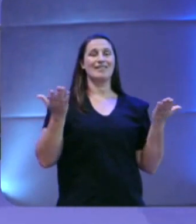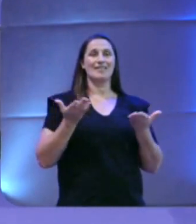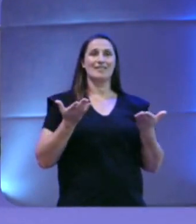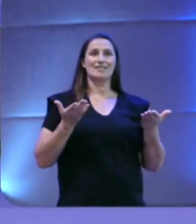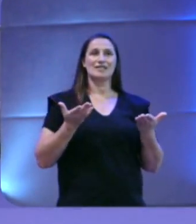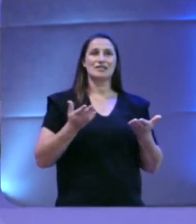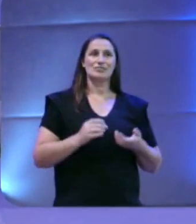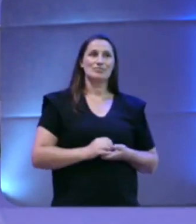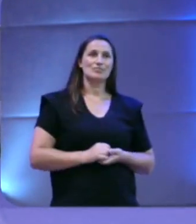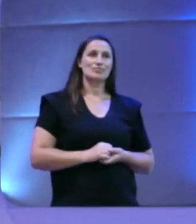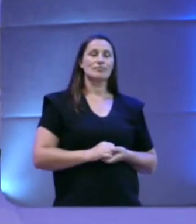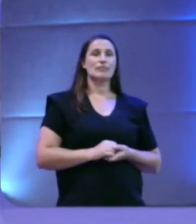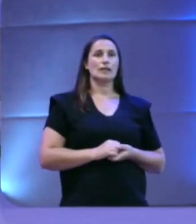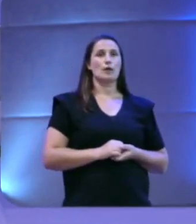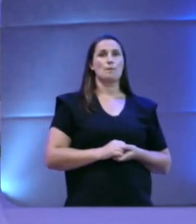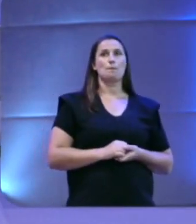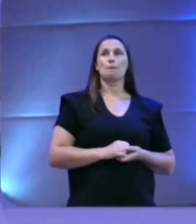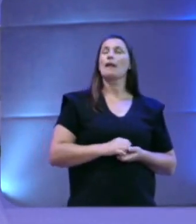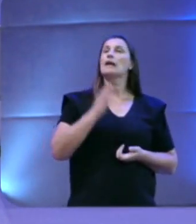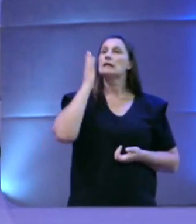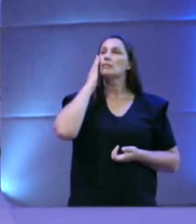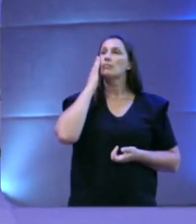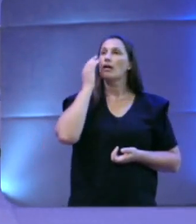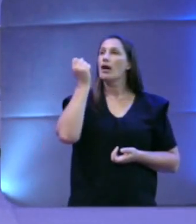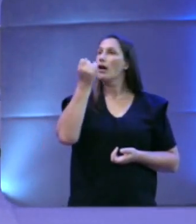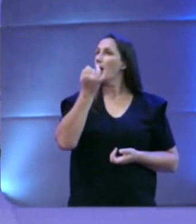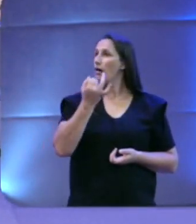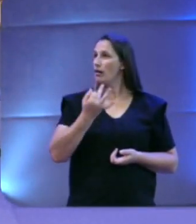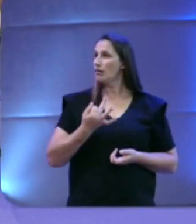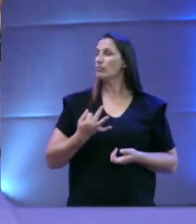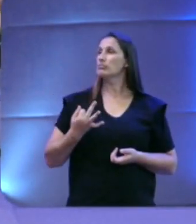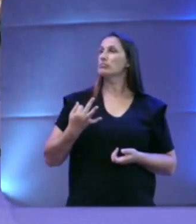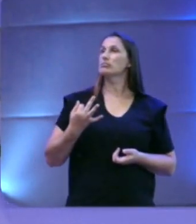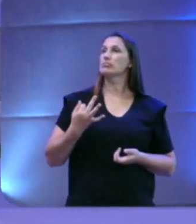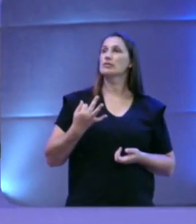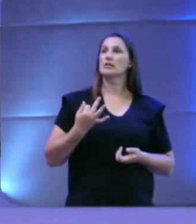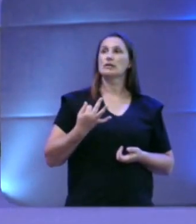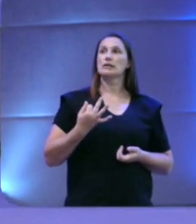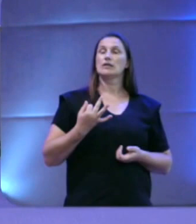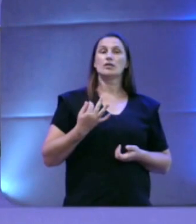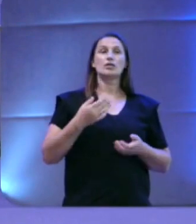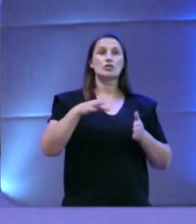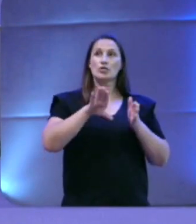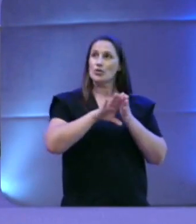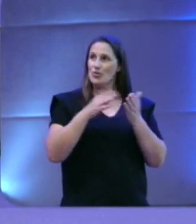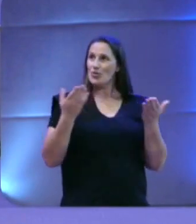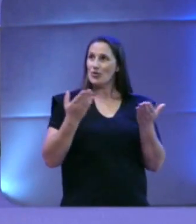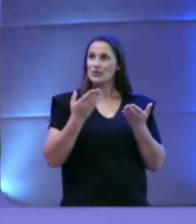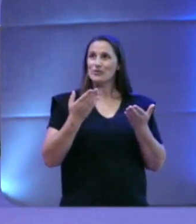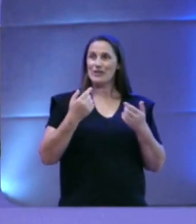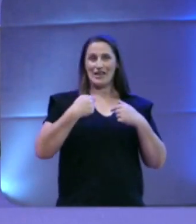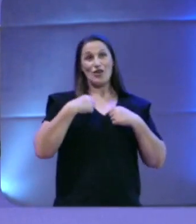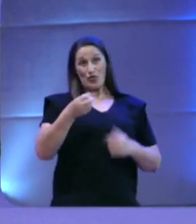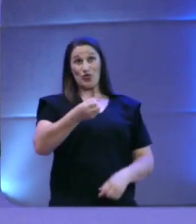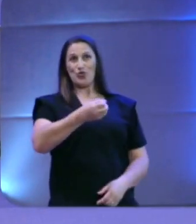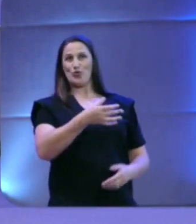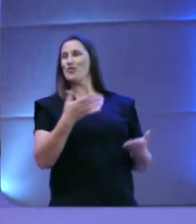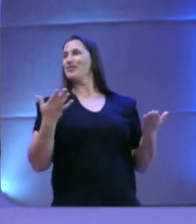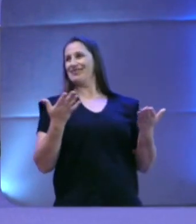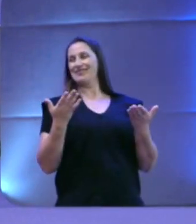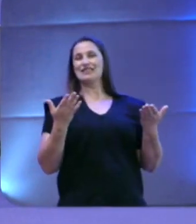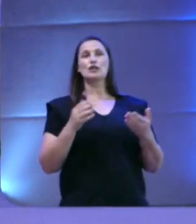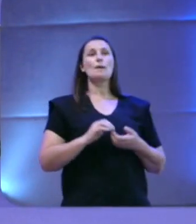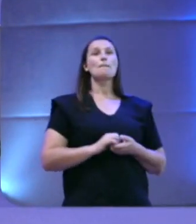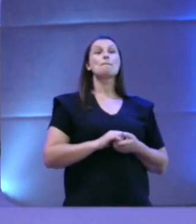para alguns, você que está nos visitando, ou se você chegou na igreja nos últimos 3, 4 anos, eu sou um rostinho novo, talvez para você. Mas